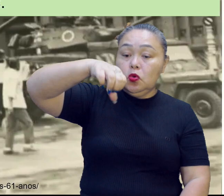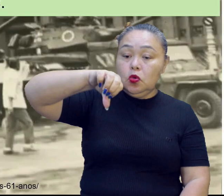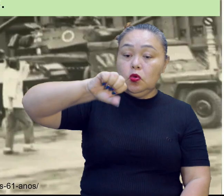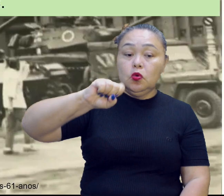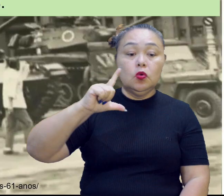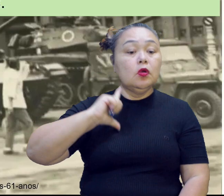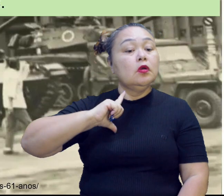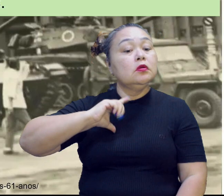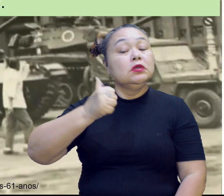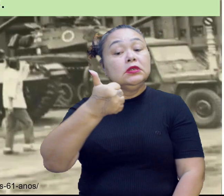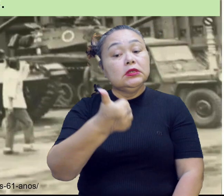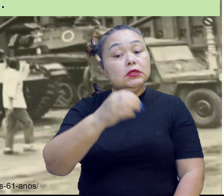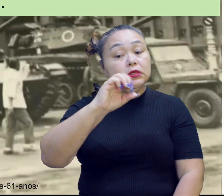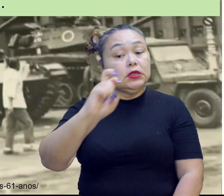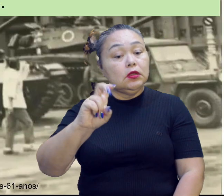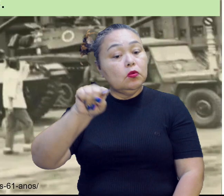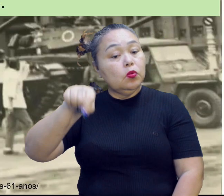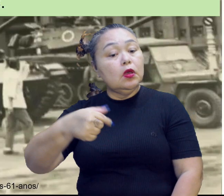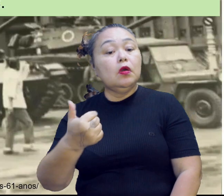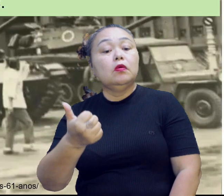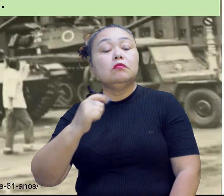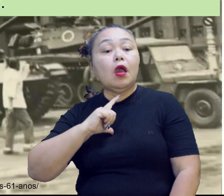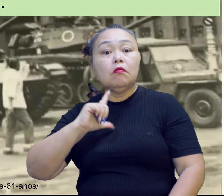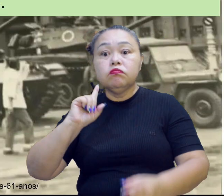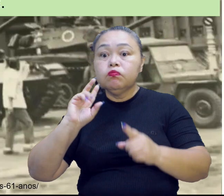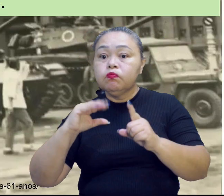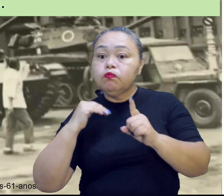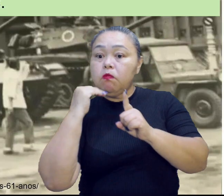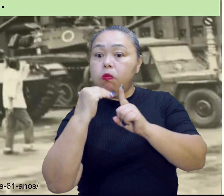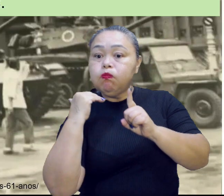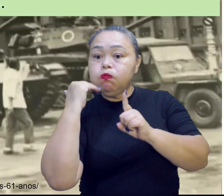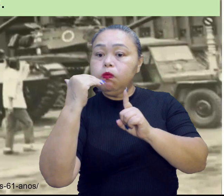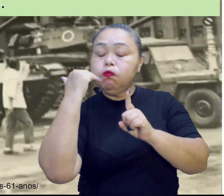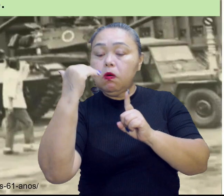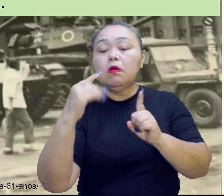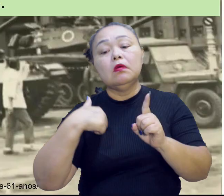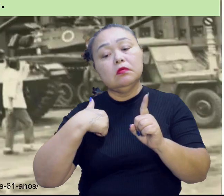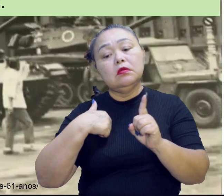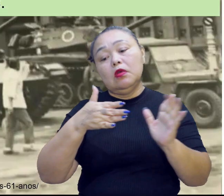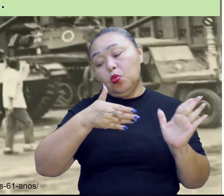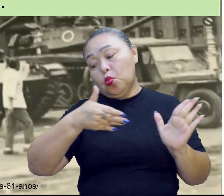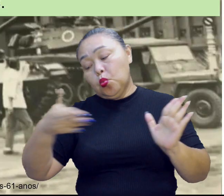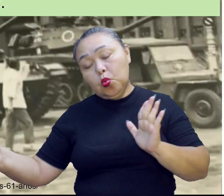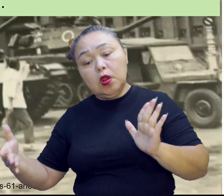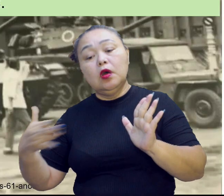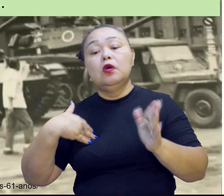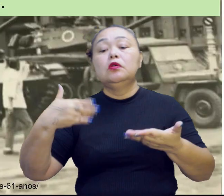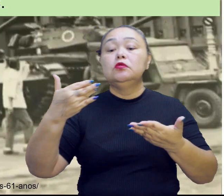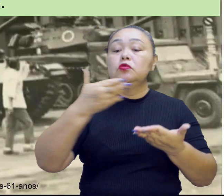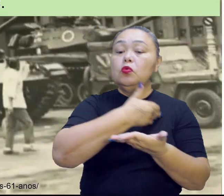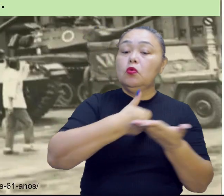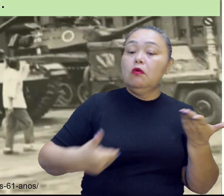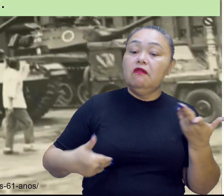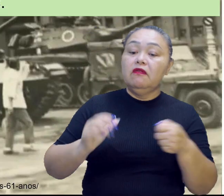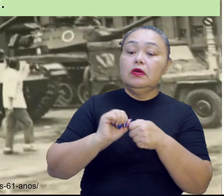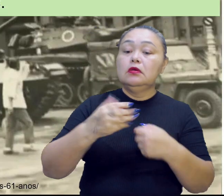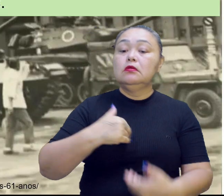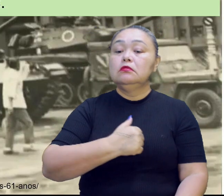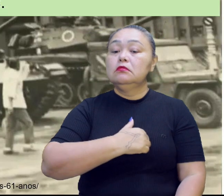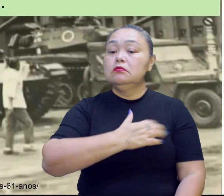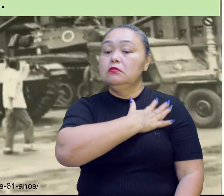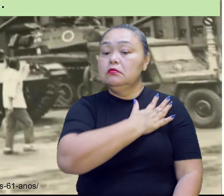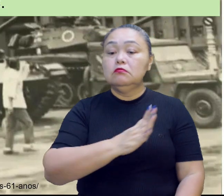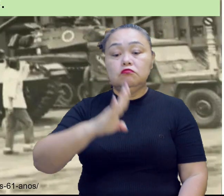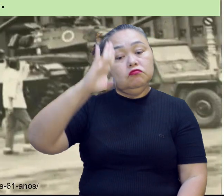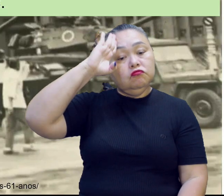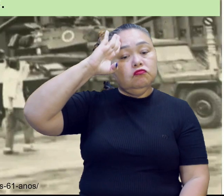171 bilhões. Cresceu 32 vezes durante os governos militares. Para aquele milagre econômico acontecer,